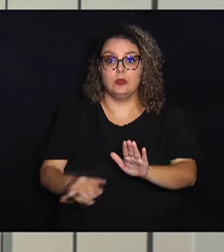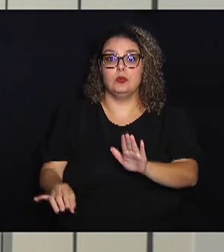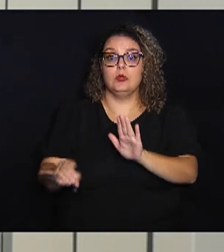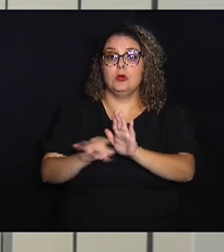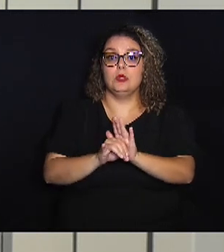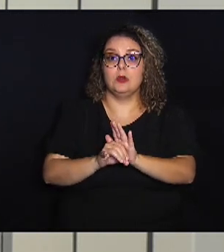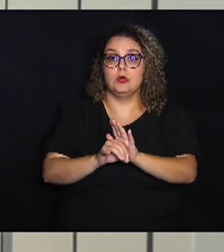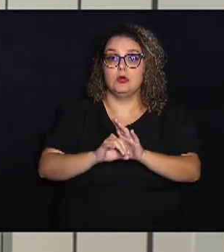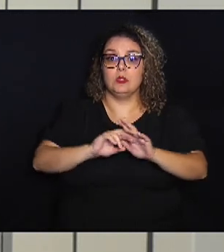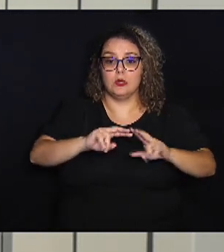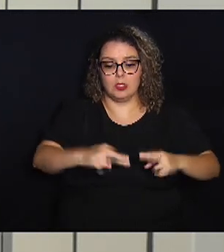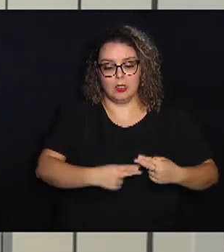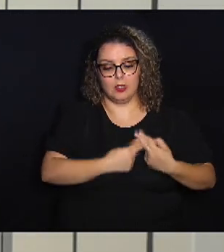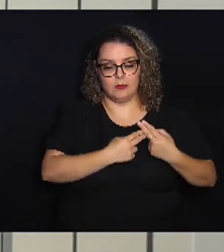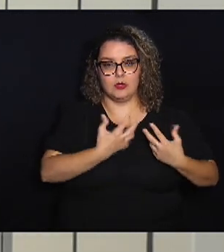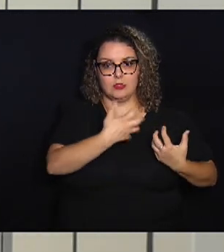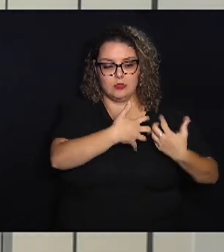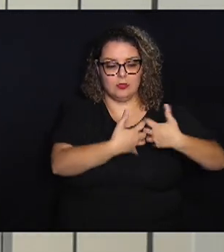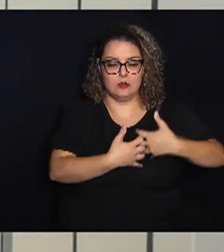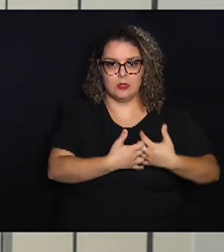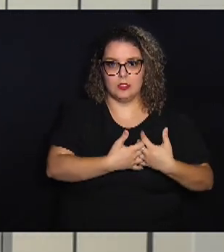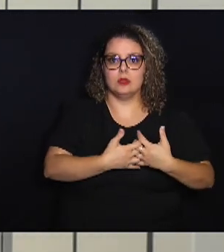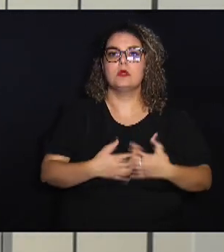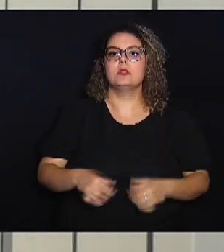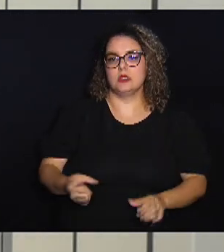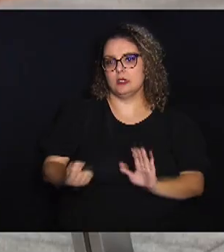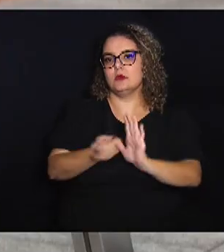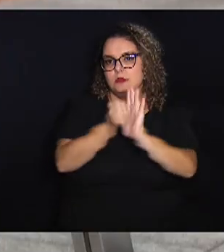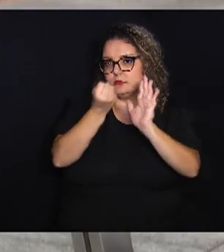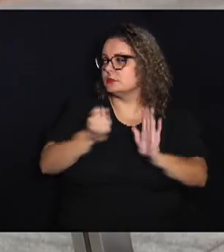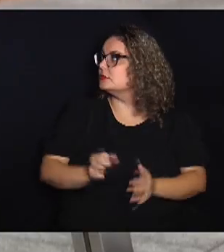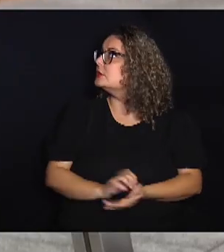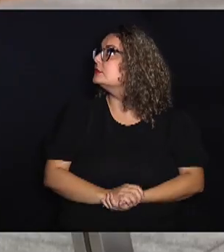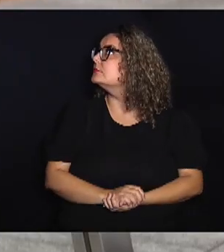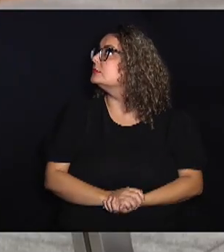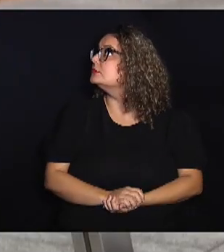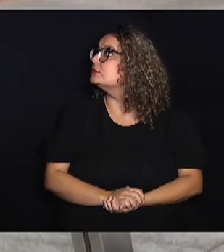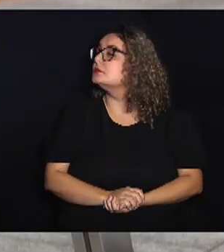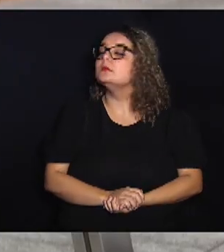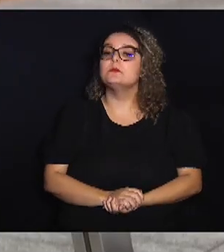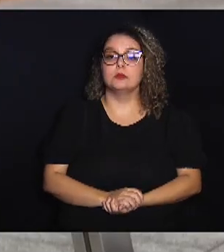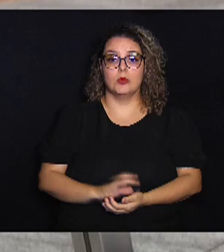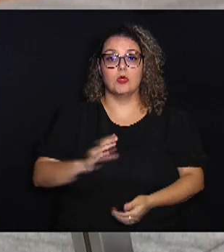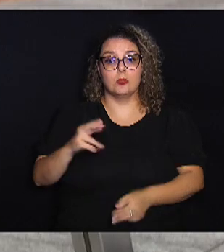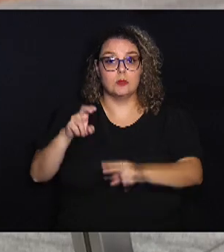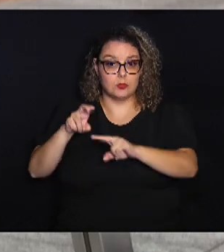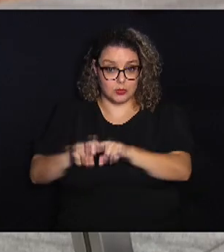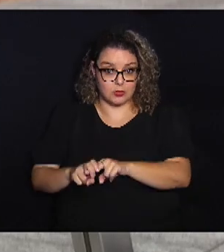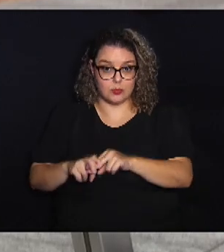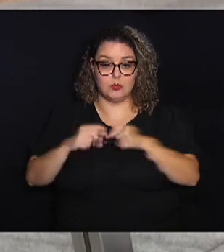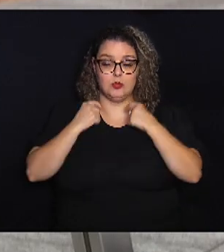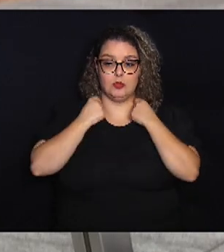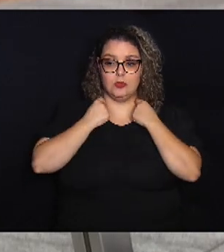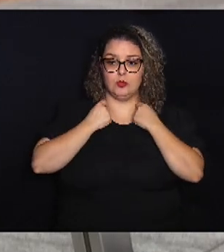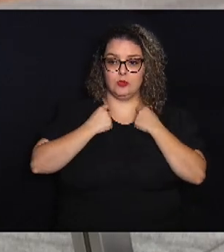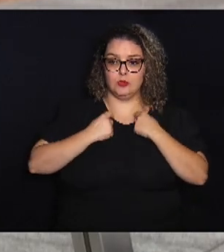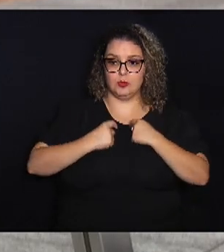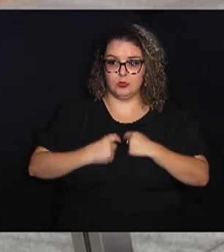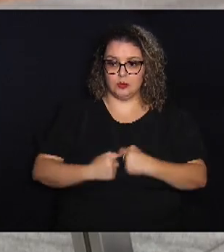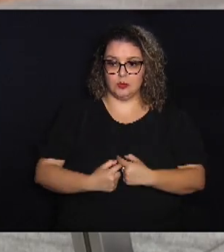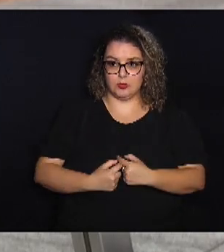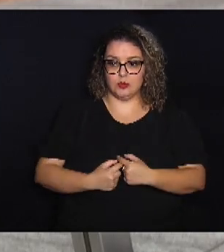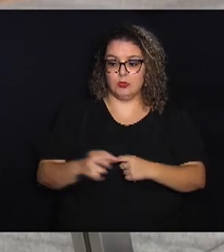fita quebra-cabeça que representa o TEA. Que a pessoa, quando ela senta agora com um cordão num assento